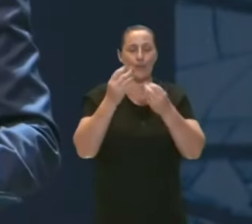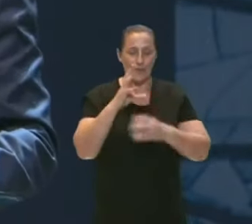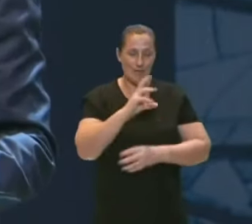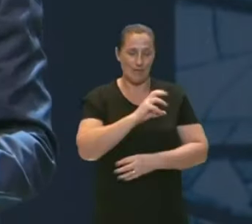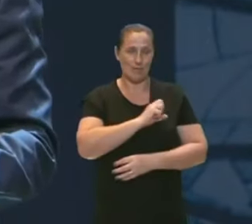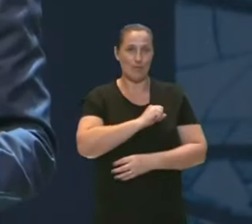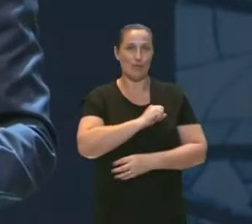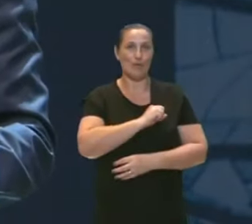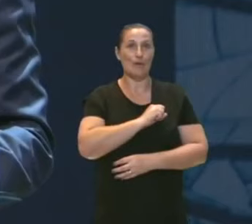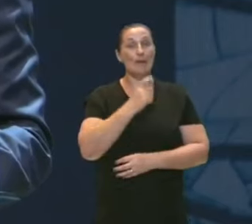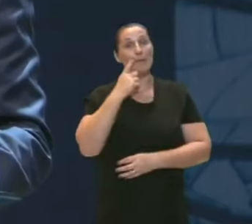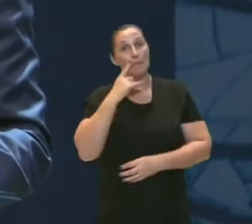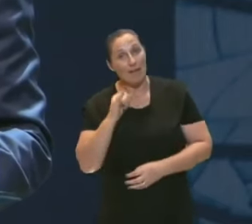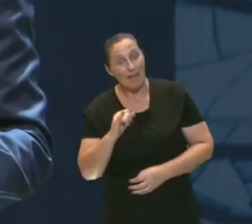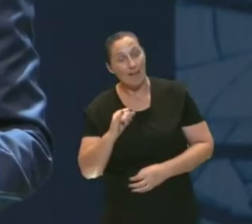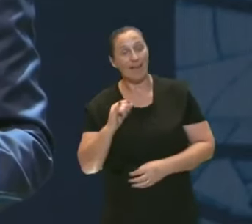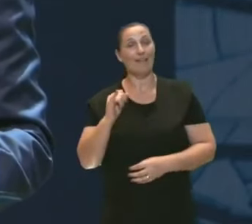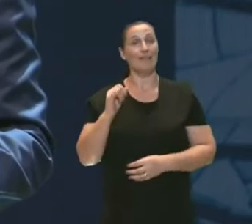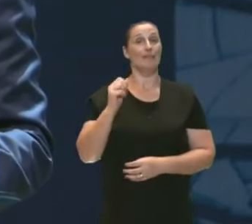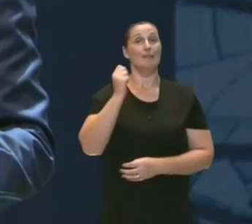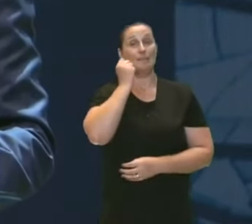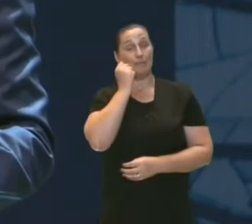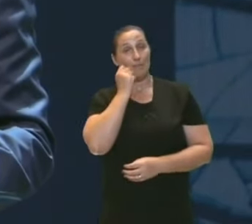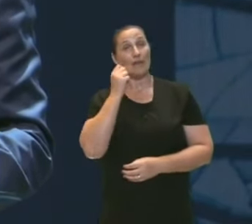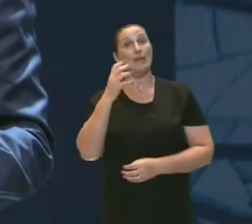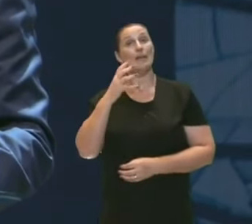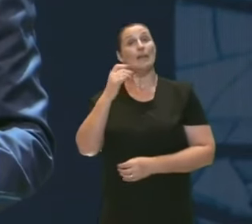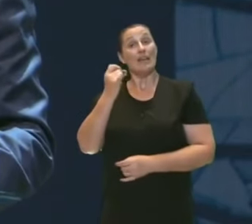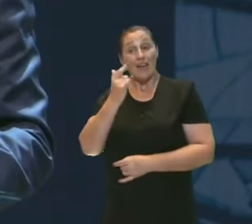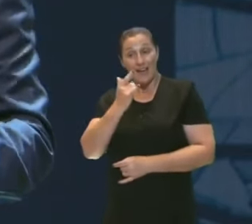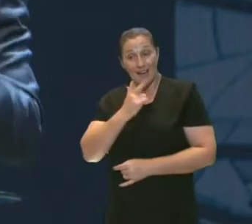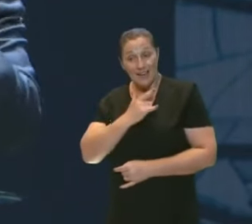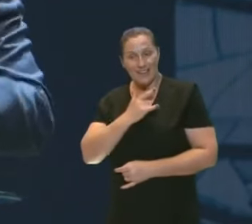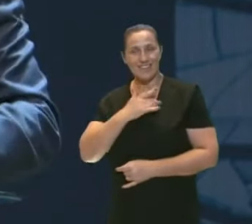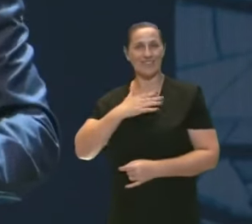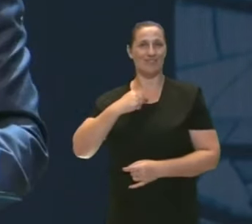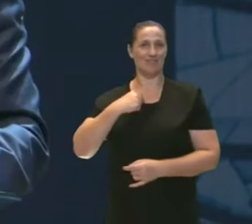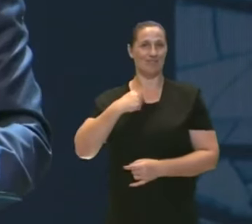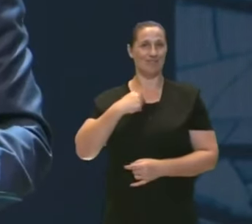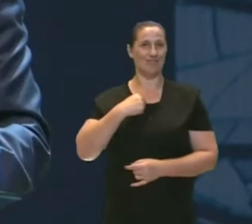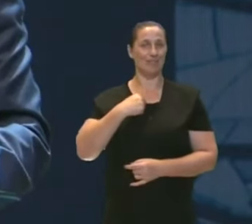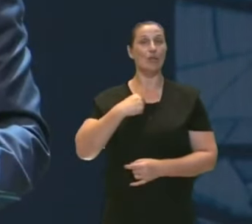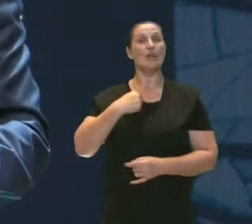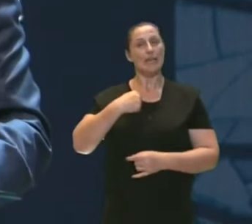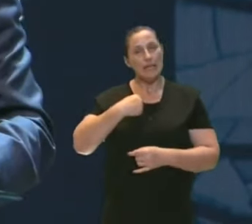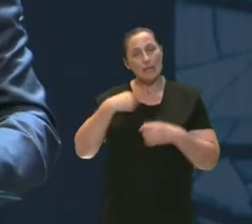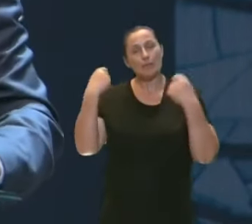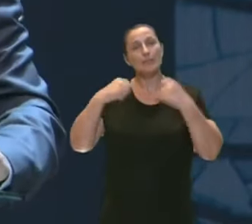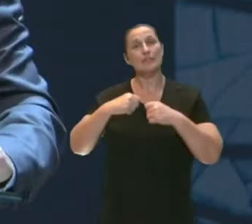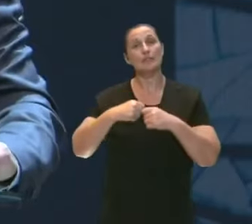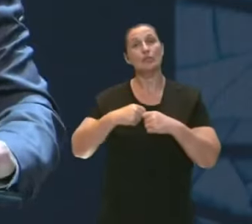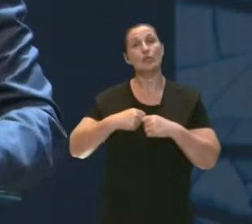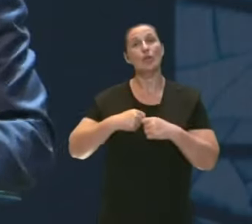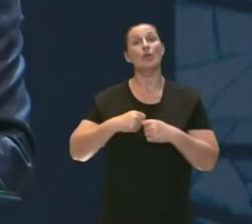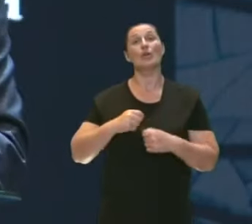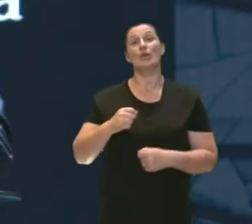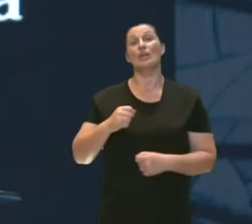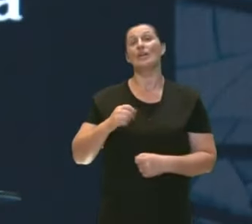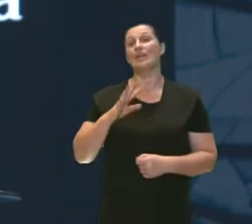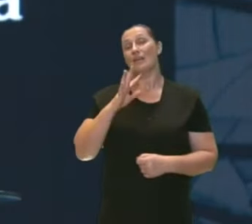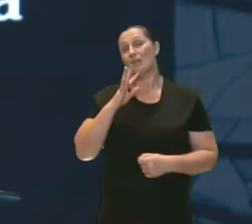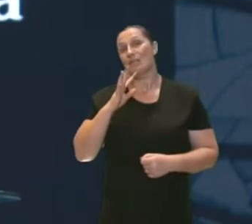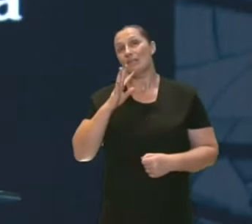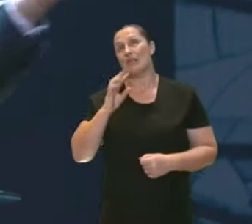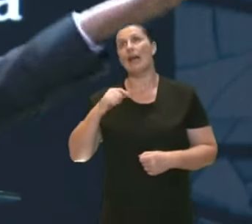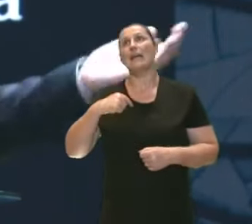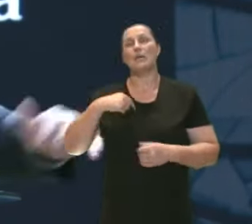amam, meus filhos me amam, a ponto de eu poder ser vulnerável e dizer, errei, me perdoa. 1 Coríntios